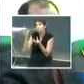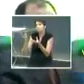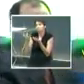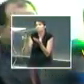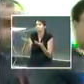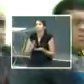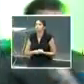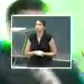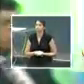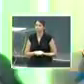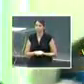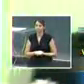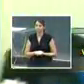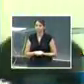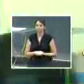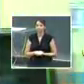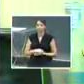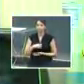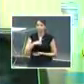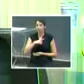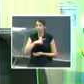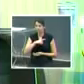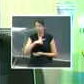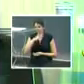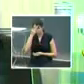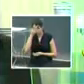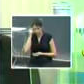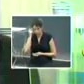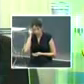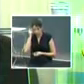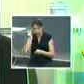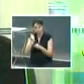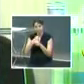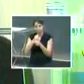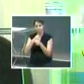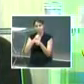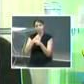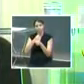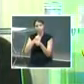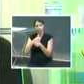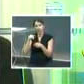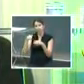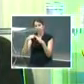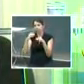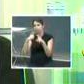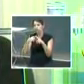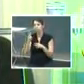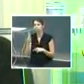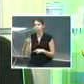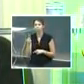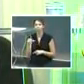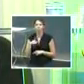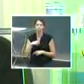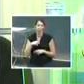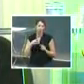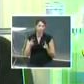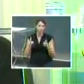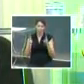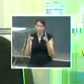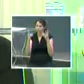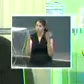É por isso que existem pessoas que ficam anos e anos dentro da igreja e nunca recebem vitórias.